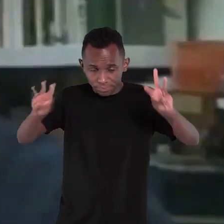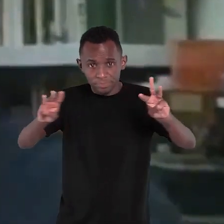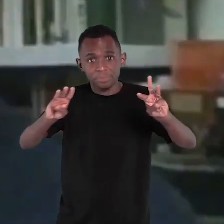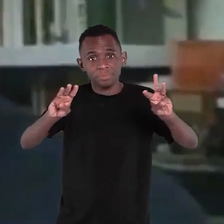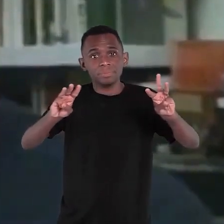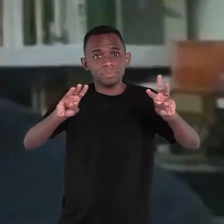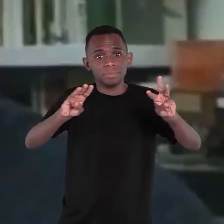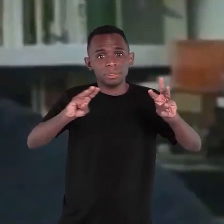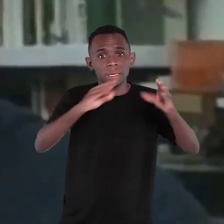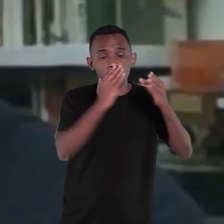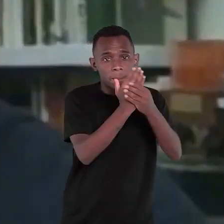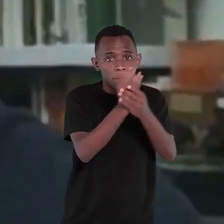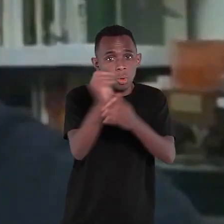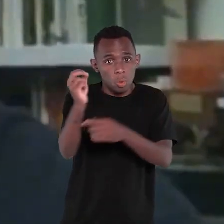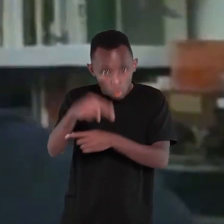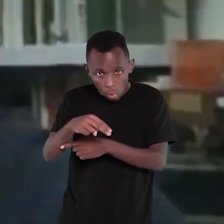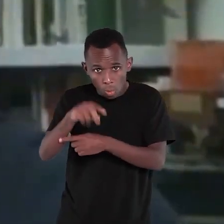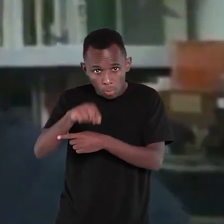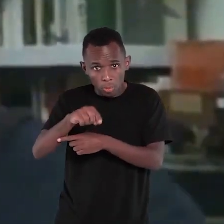biblion.org.br